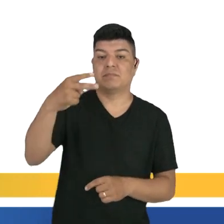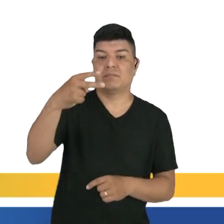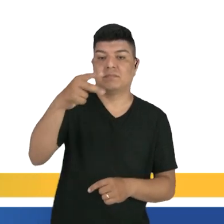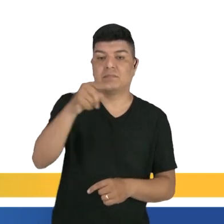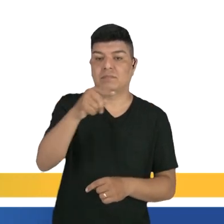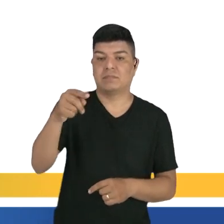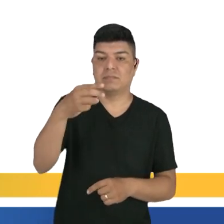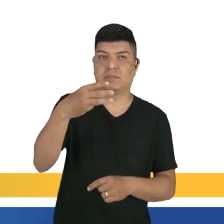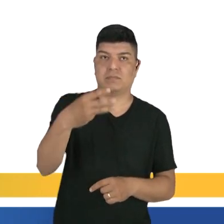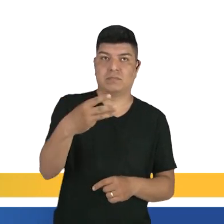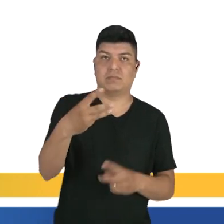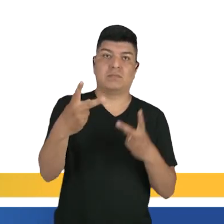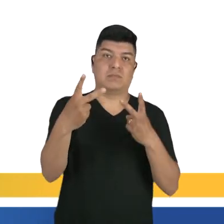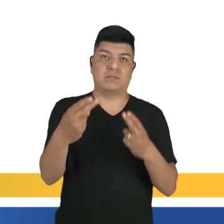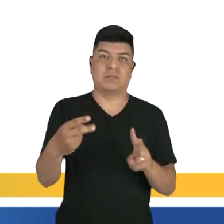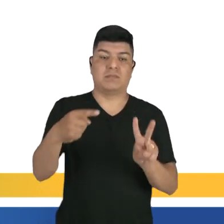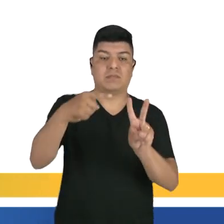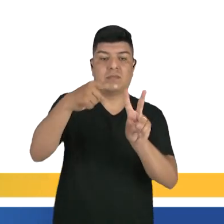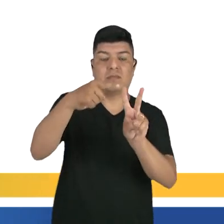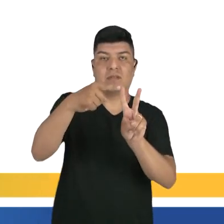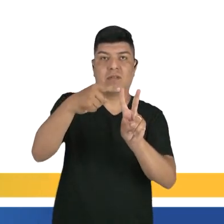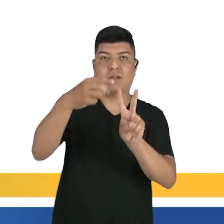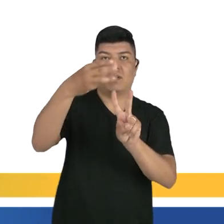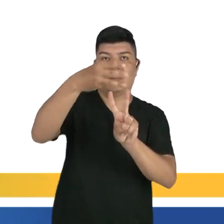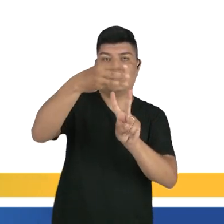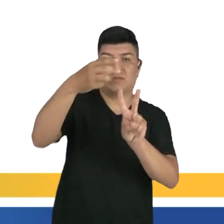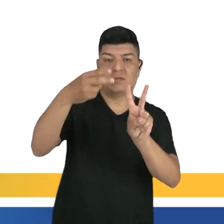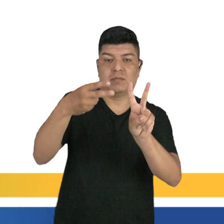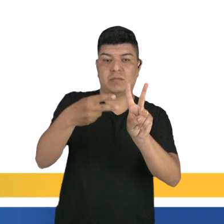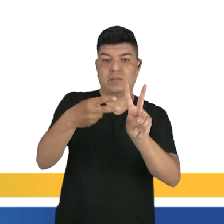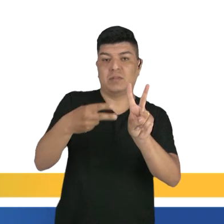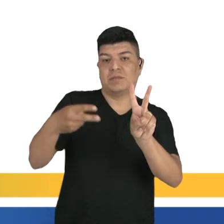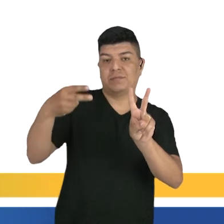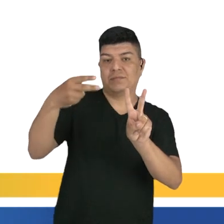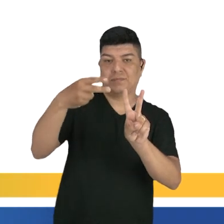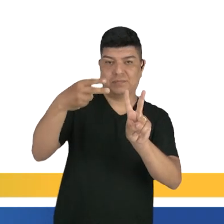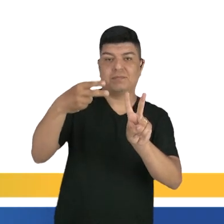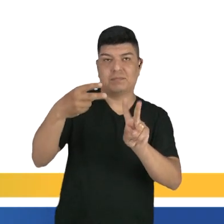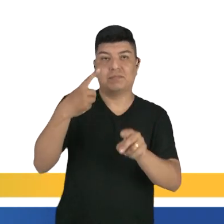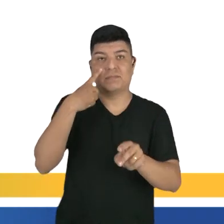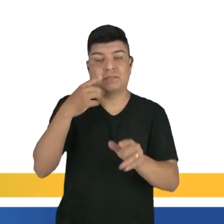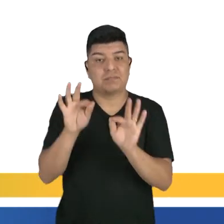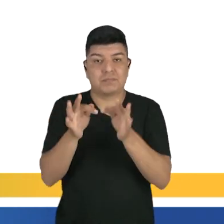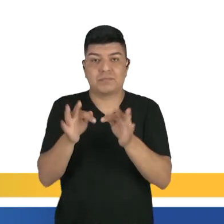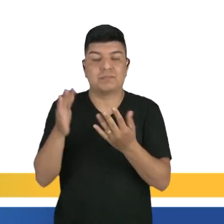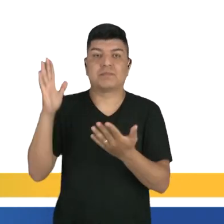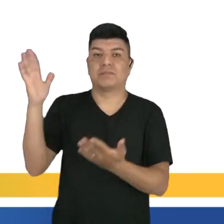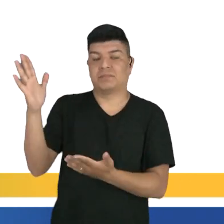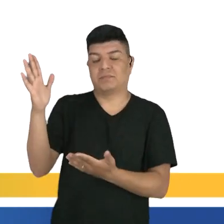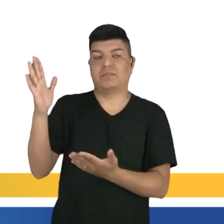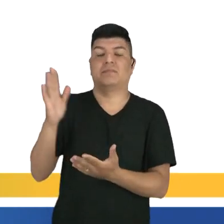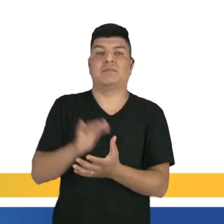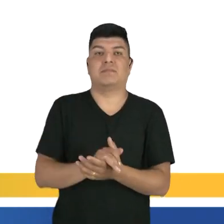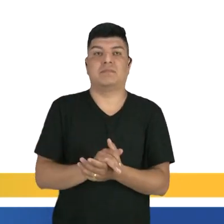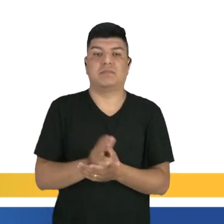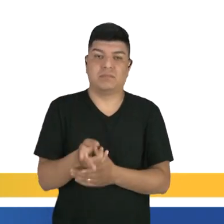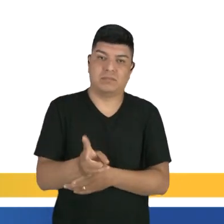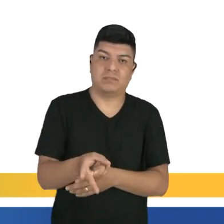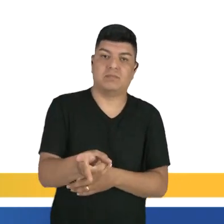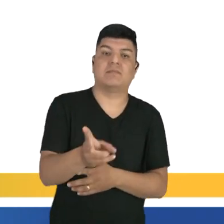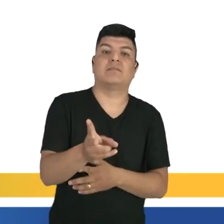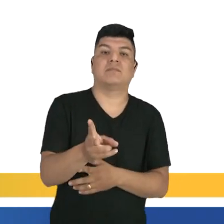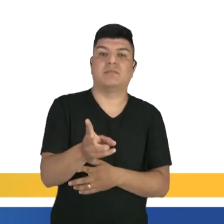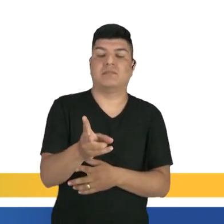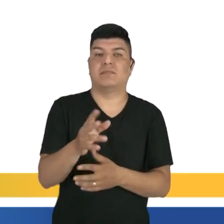É a raiz cúbica de 2 ao quadrado. Agora, a gente vai generalizar esse resultado aí, você vai ver que é bem facinho proceder